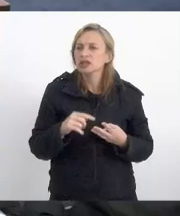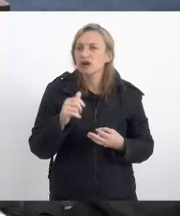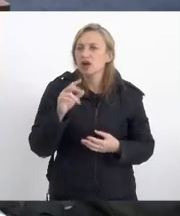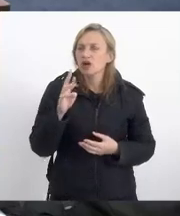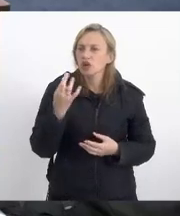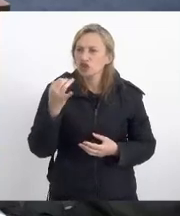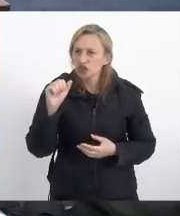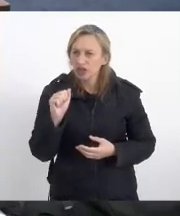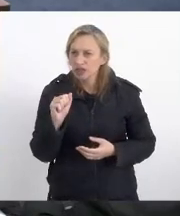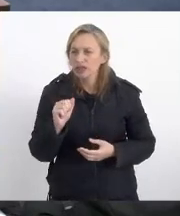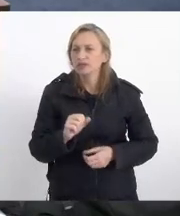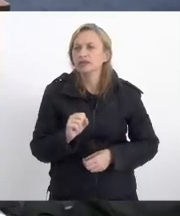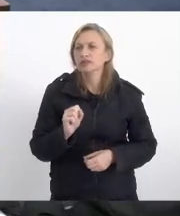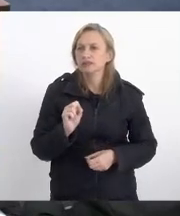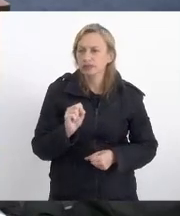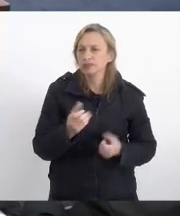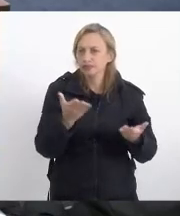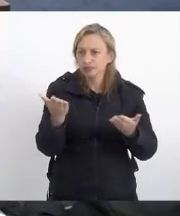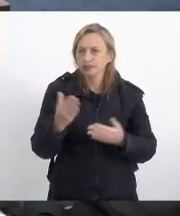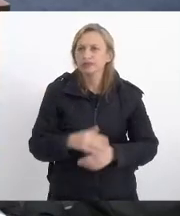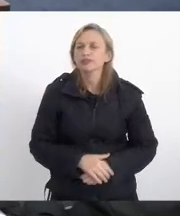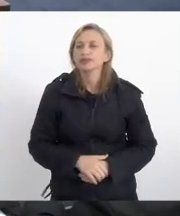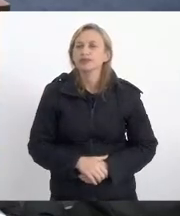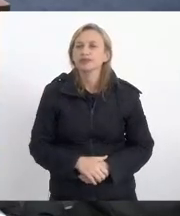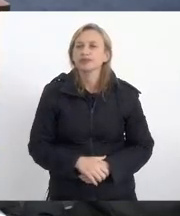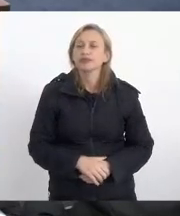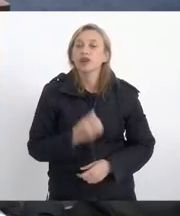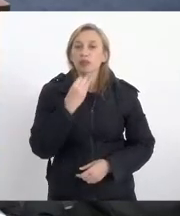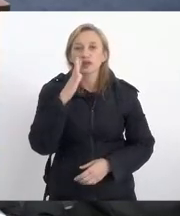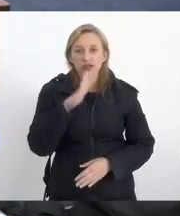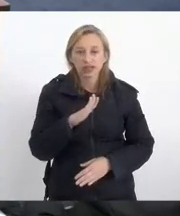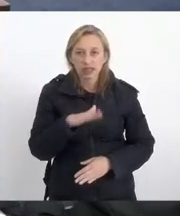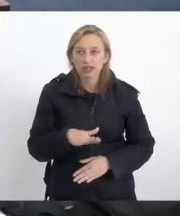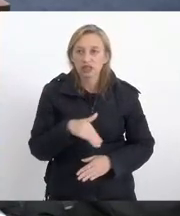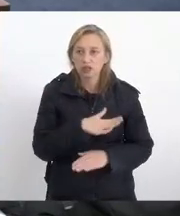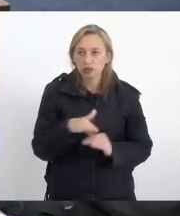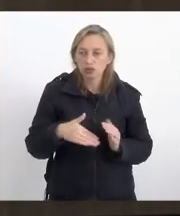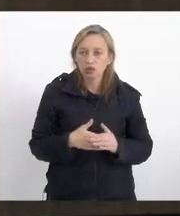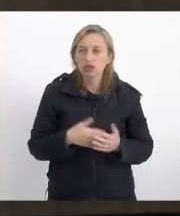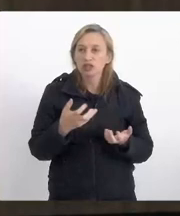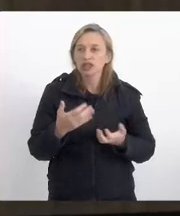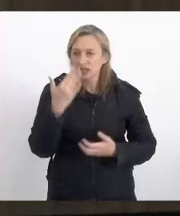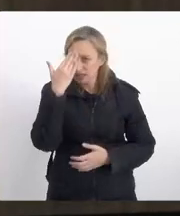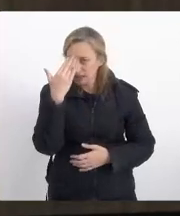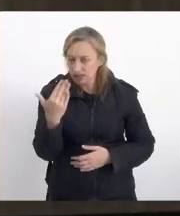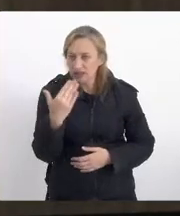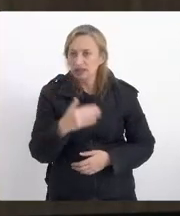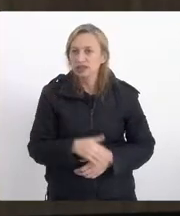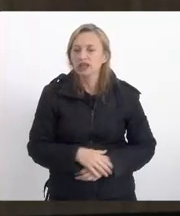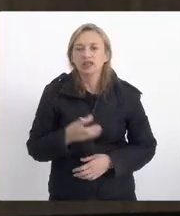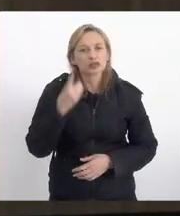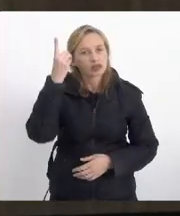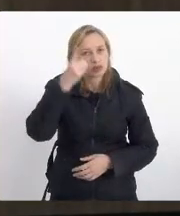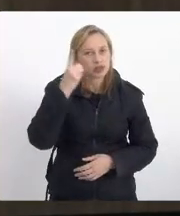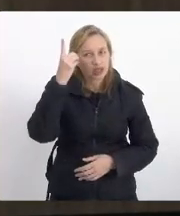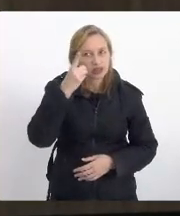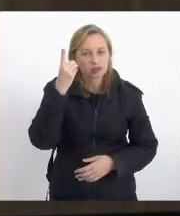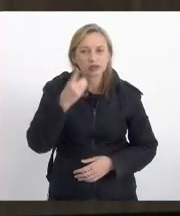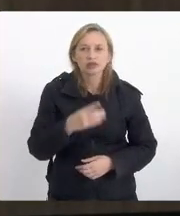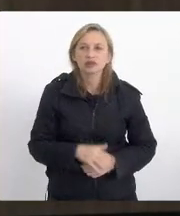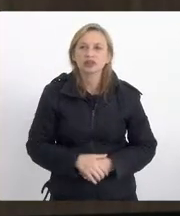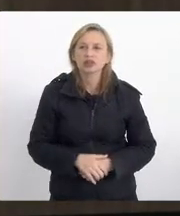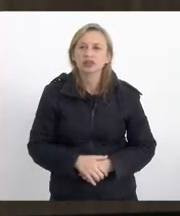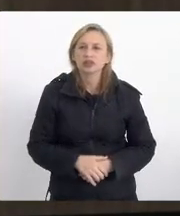Rogéria. Por favor, sargento. Boa tarde a todos. Queria agradecer ao deputado